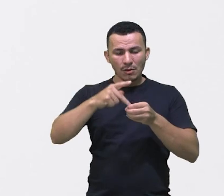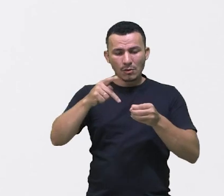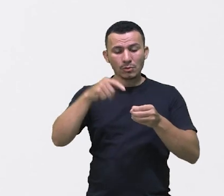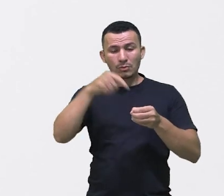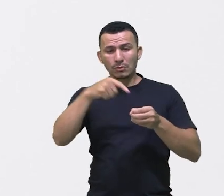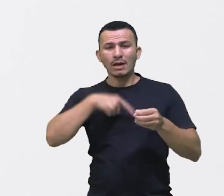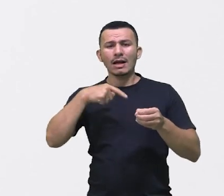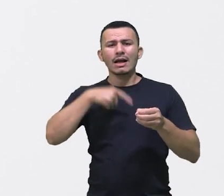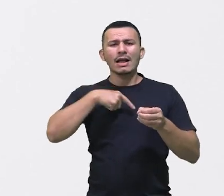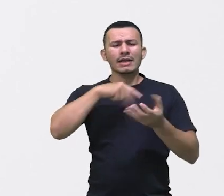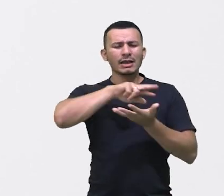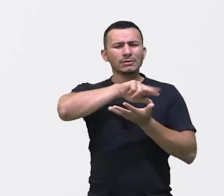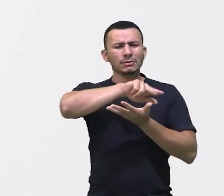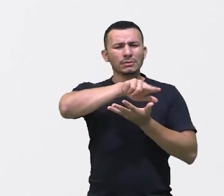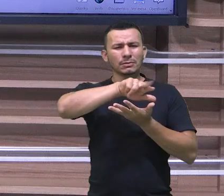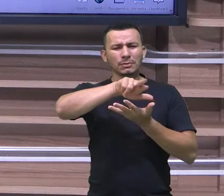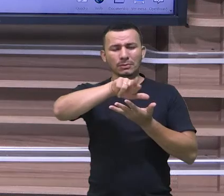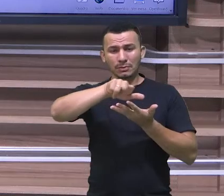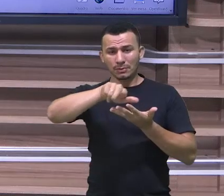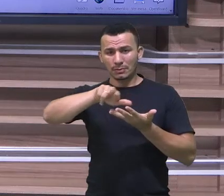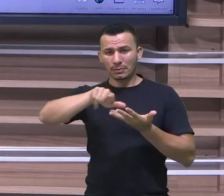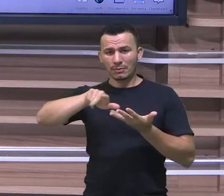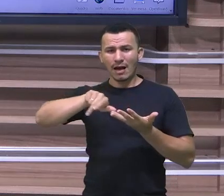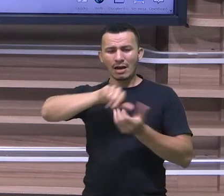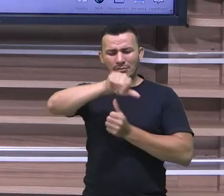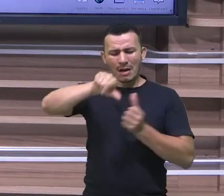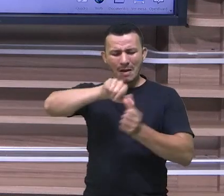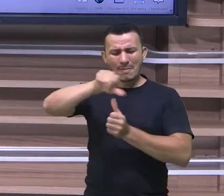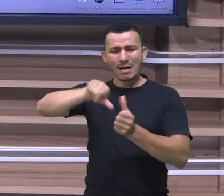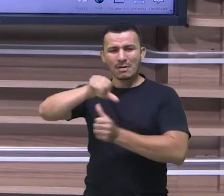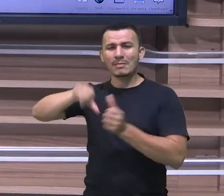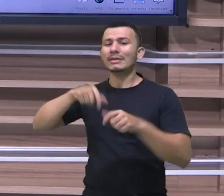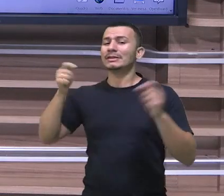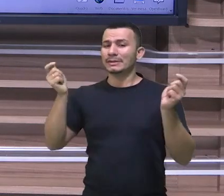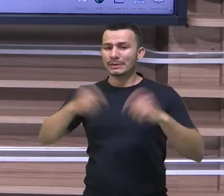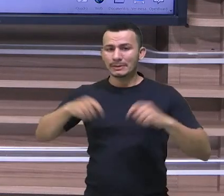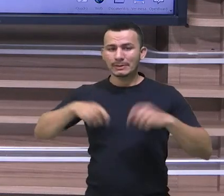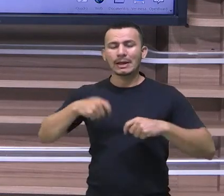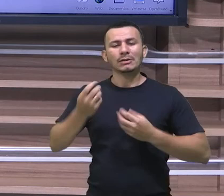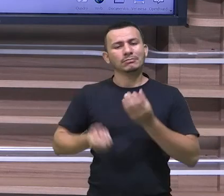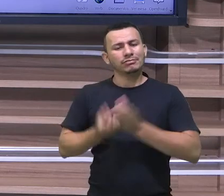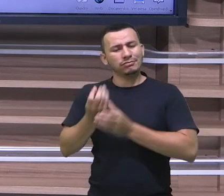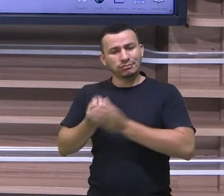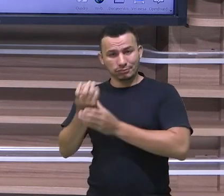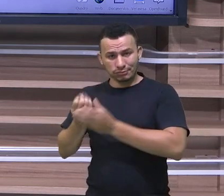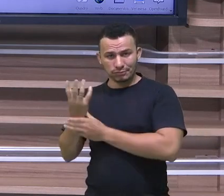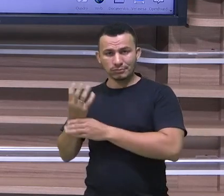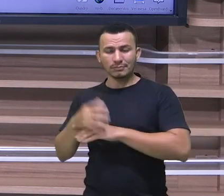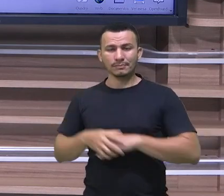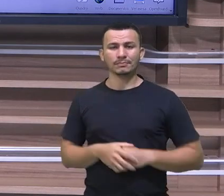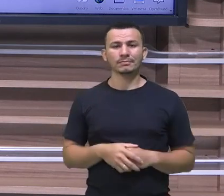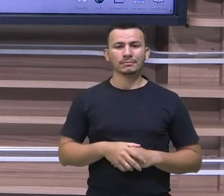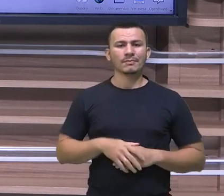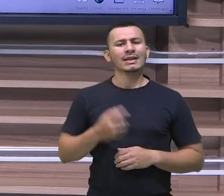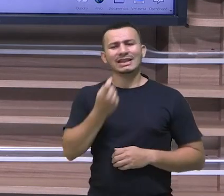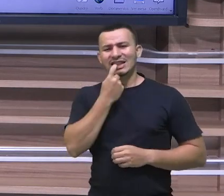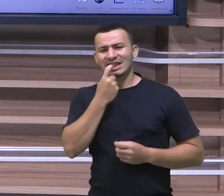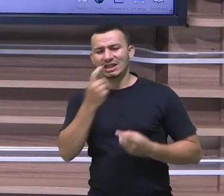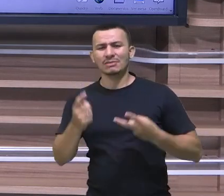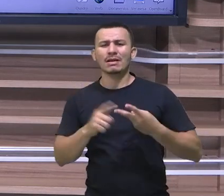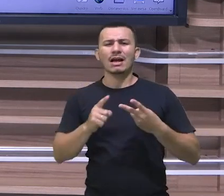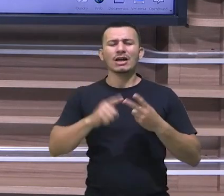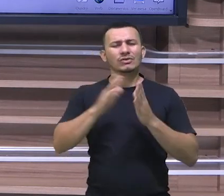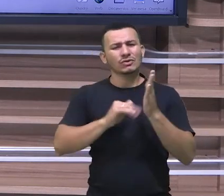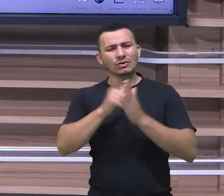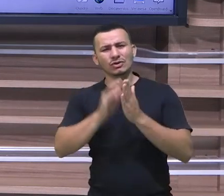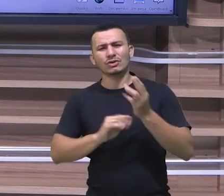dele, uma infinidade de subprodutos são produzidos. Como eu falei, tipos de plástico,